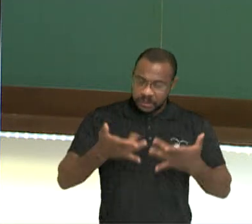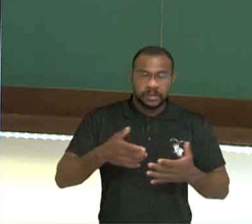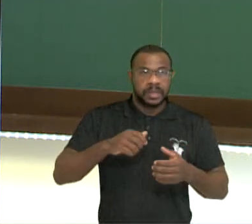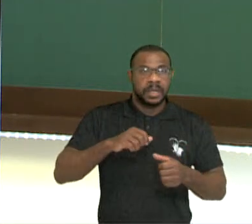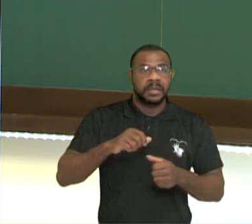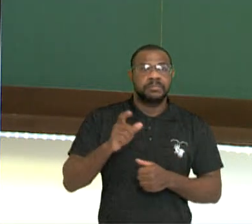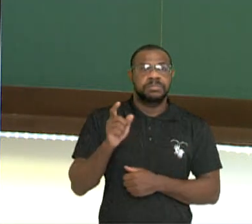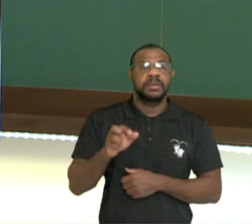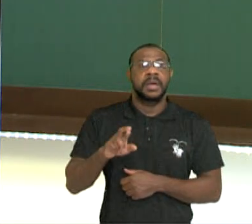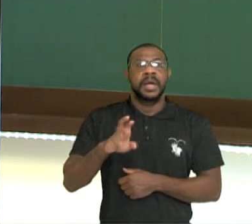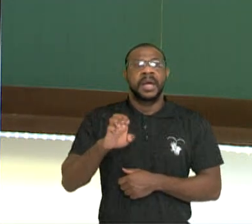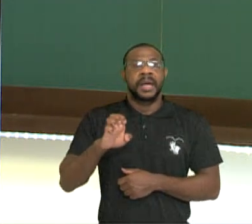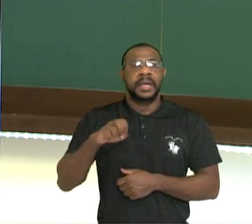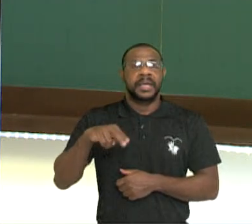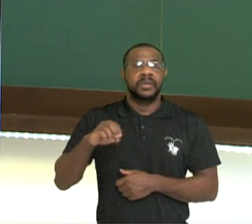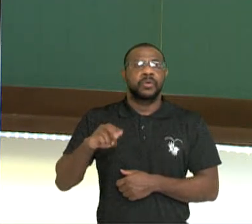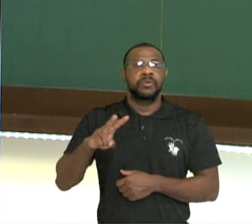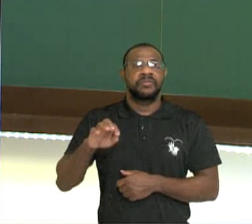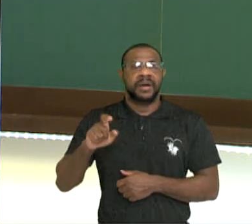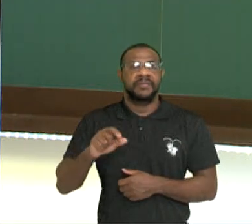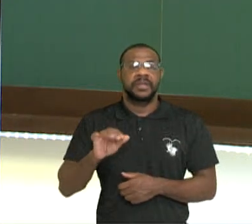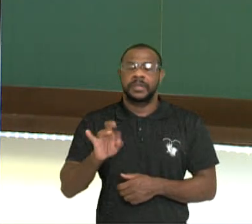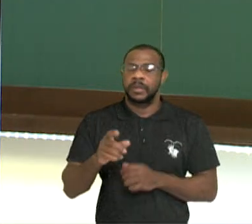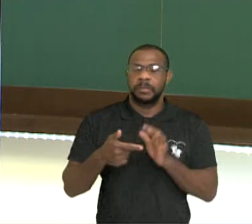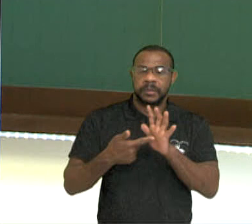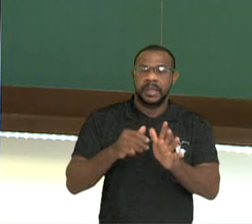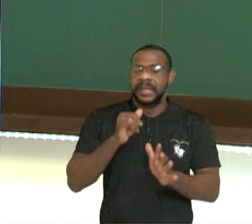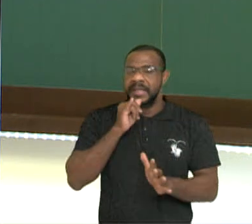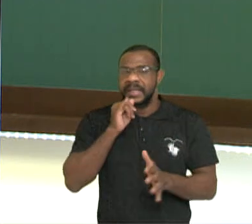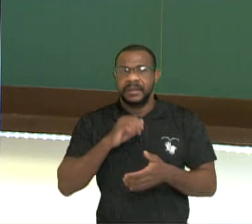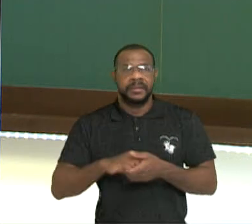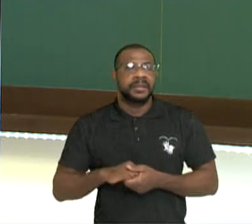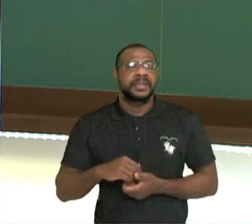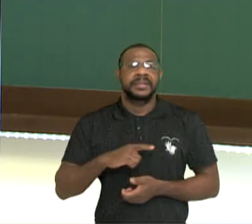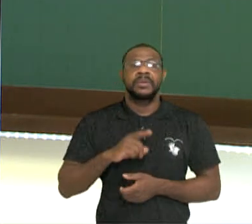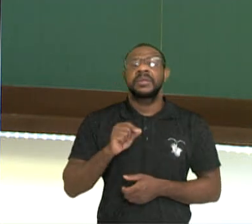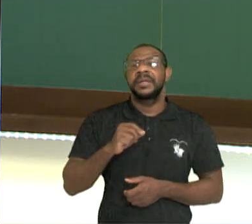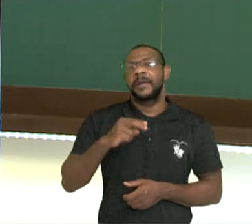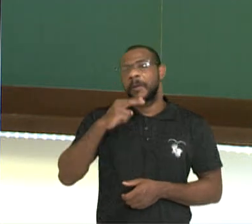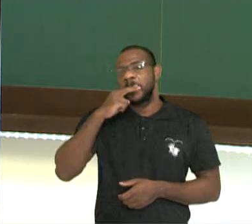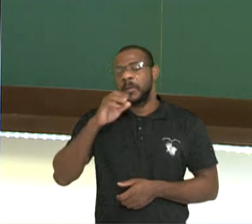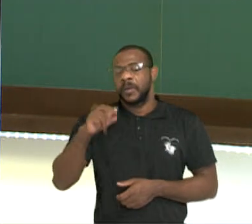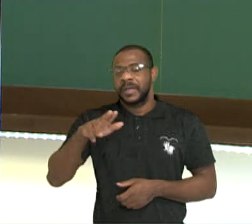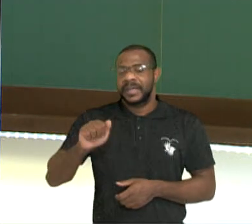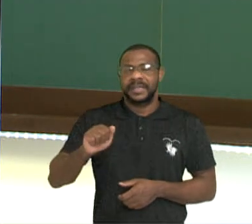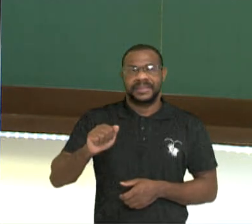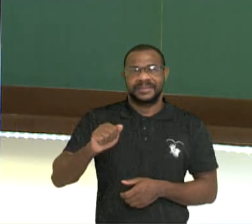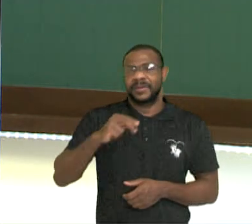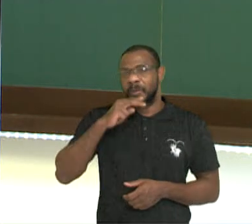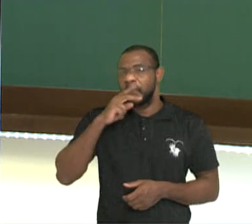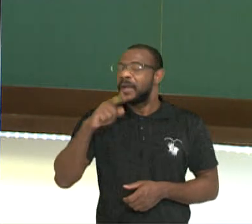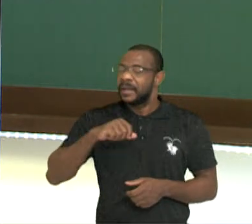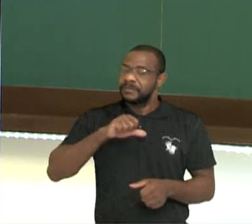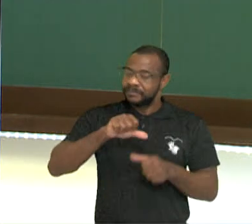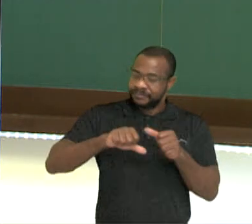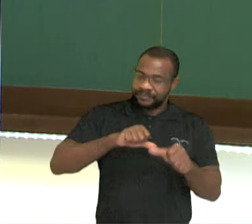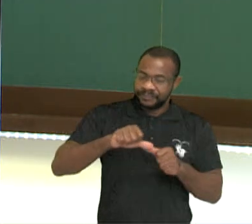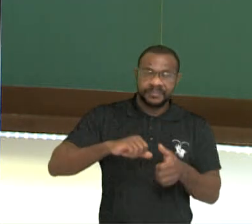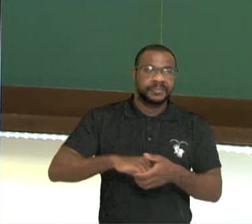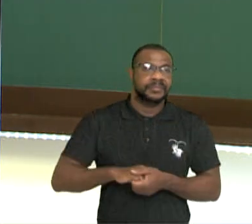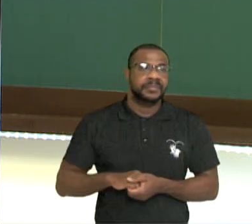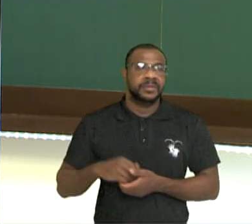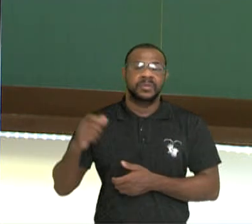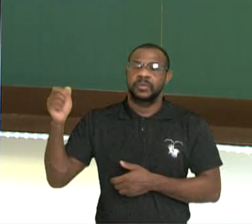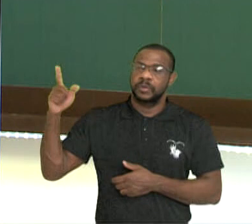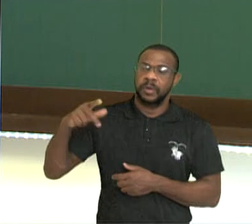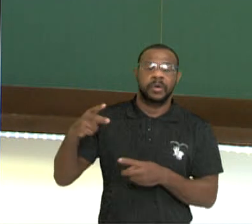sol como exemplo, podemos pensar na água ou até mesmo na cana-de-açúcar e no etanol. Por quê? O sol, o